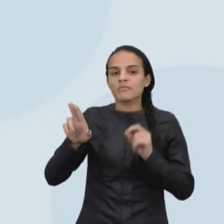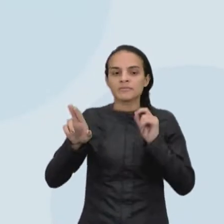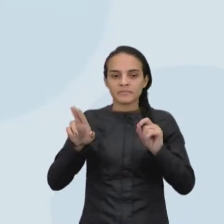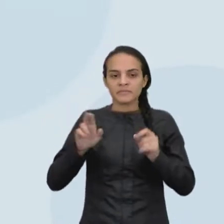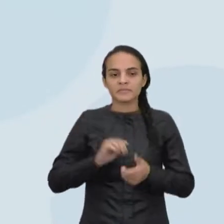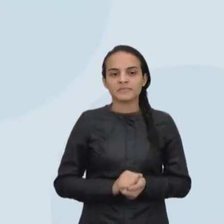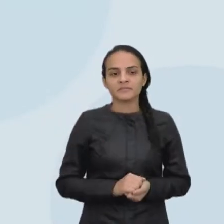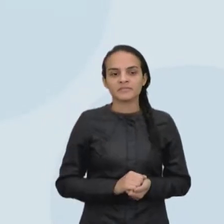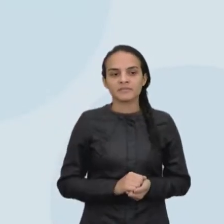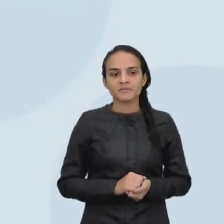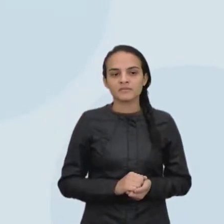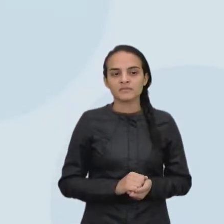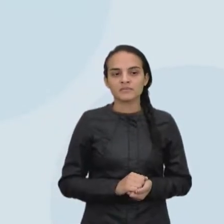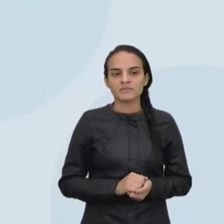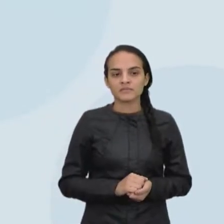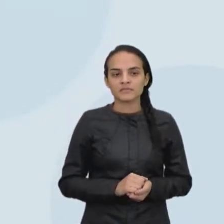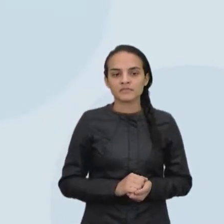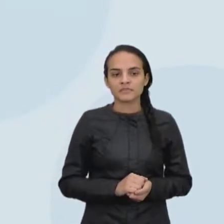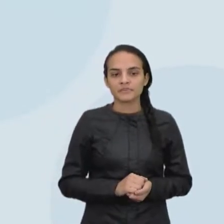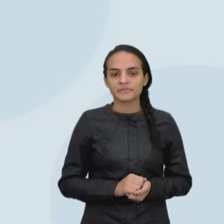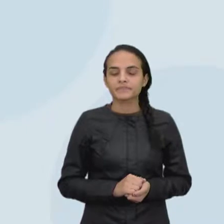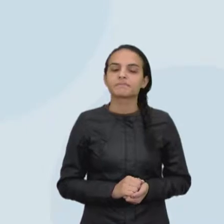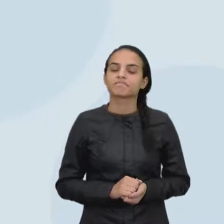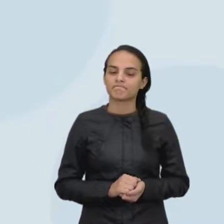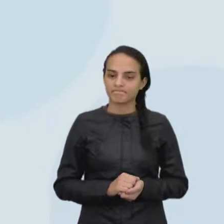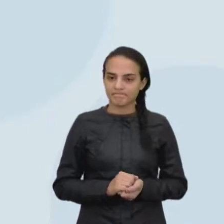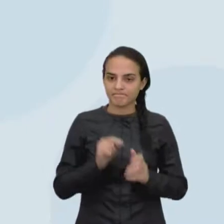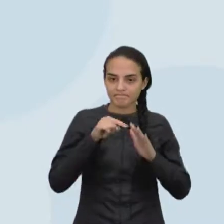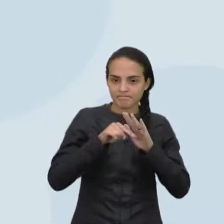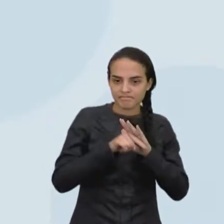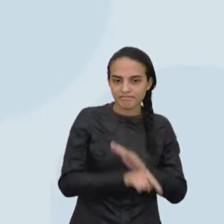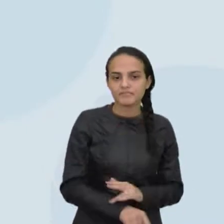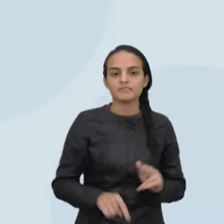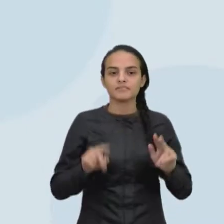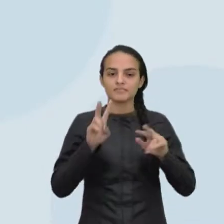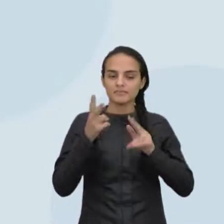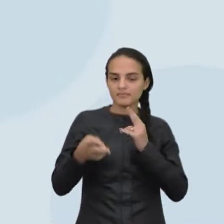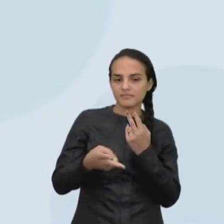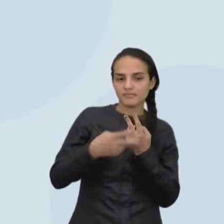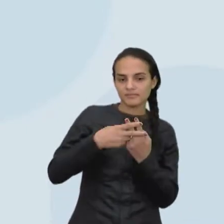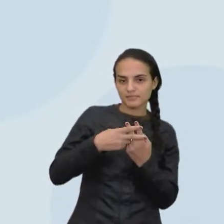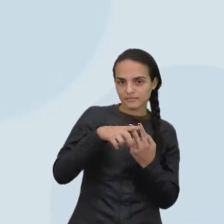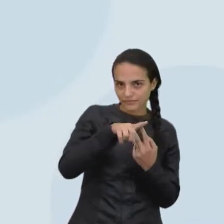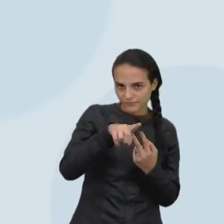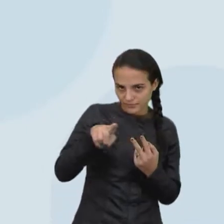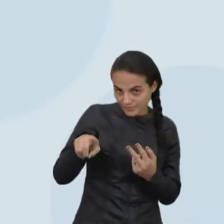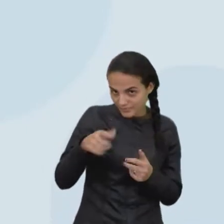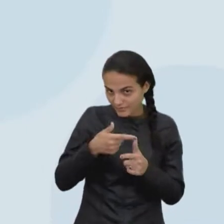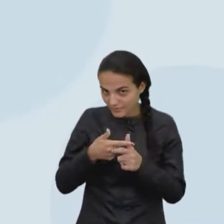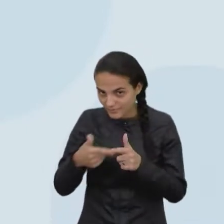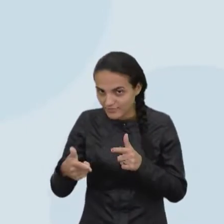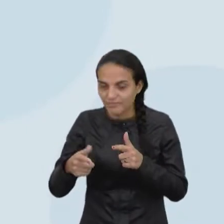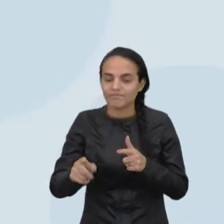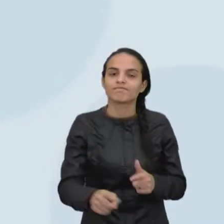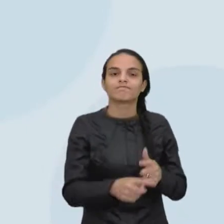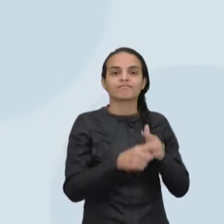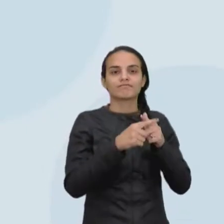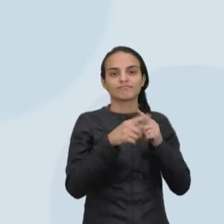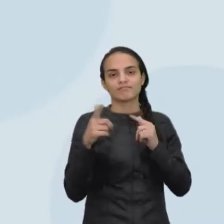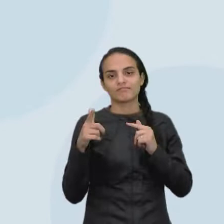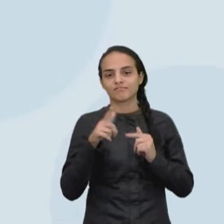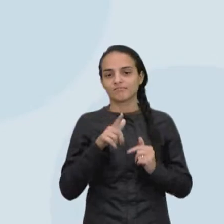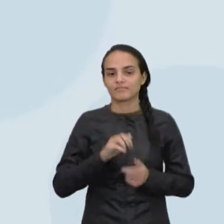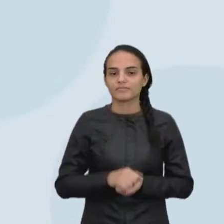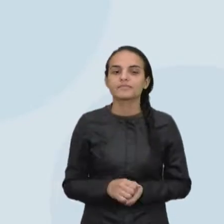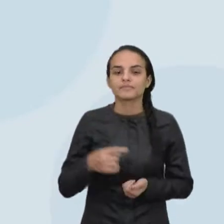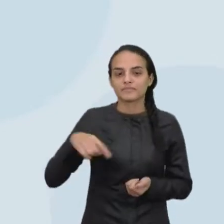Deixa eu acionar a canetinha aqui, ó, gosto do roxo. O nosso aprofundamento chama-se hashtag Quem Divide Multiplica. E nós